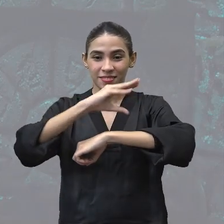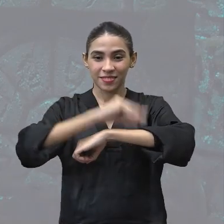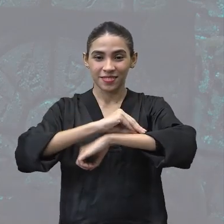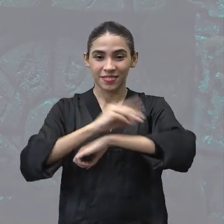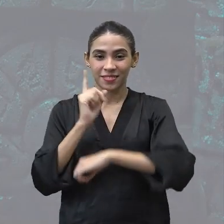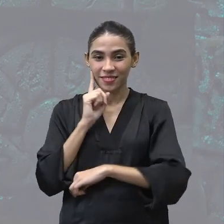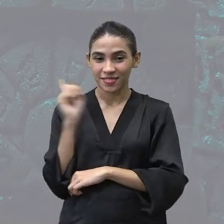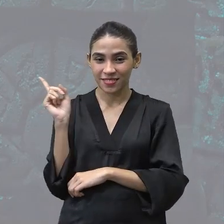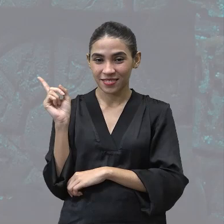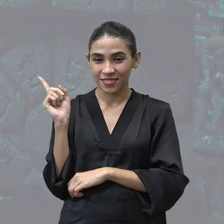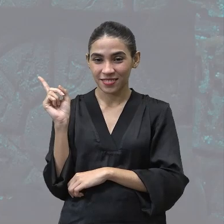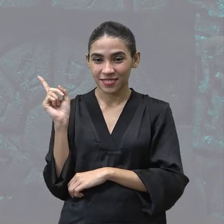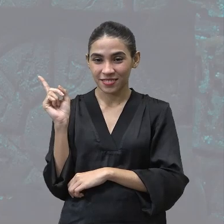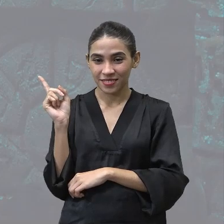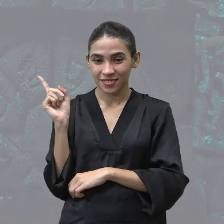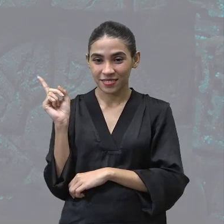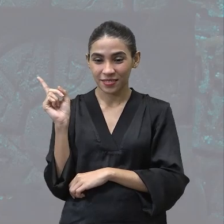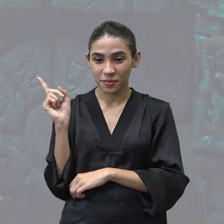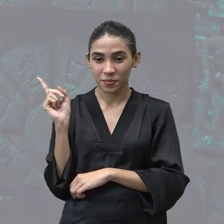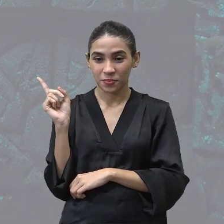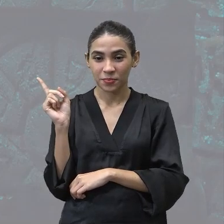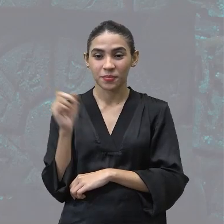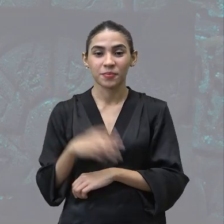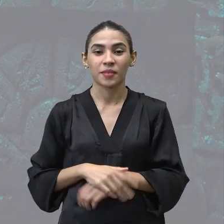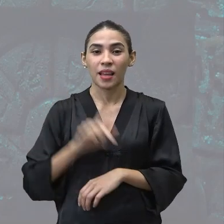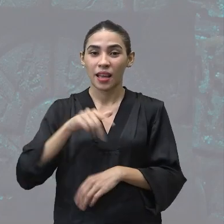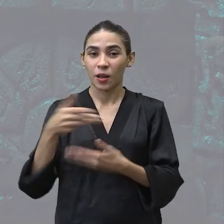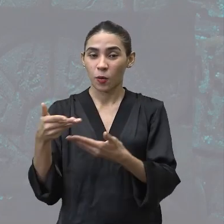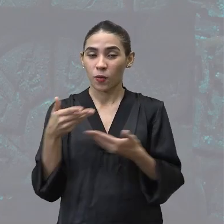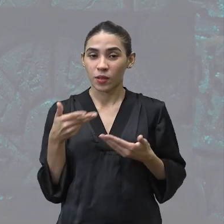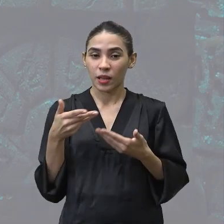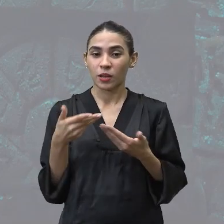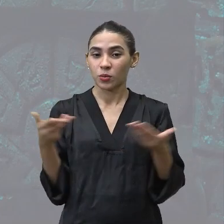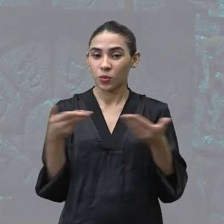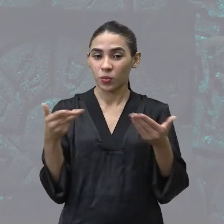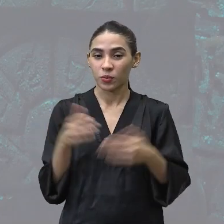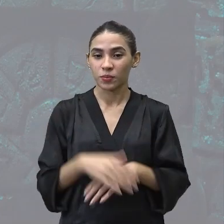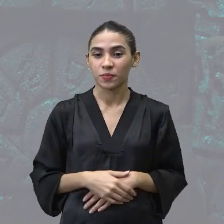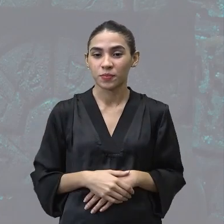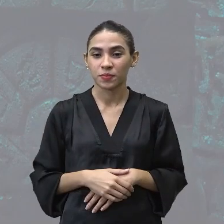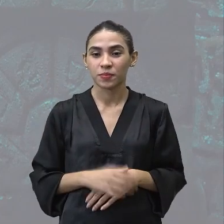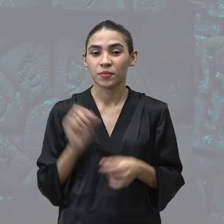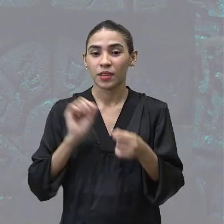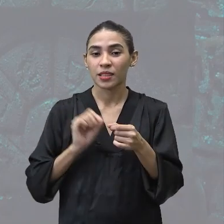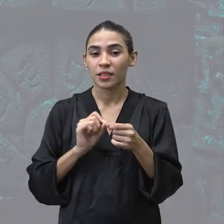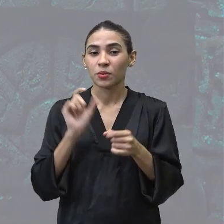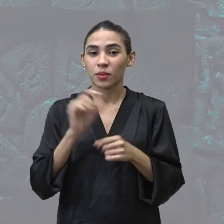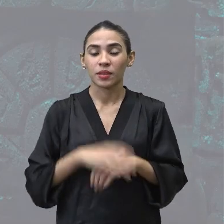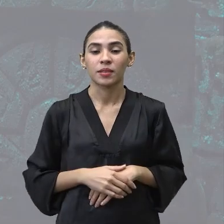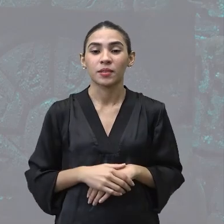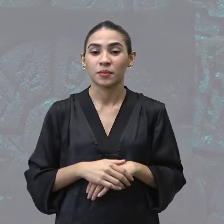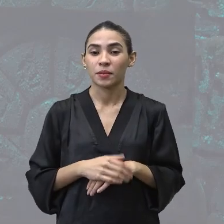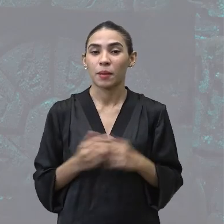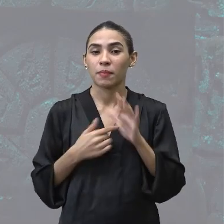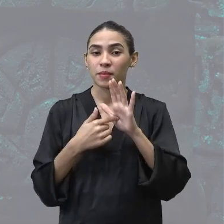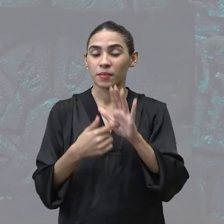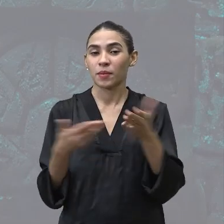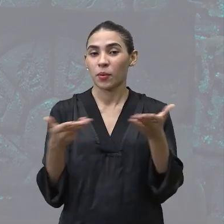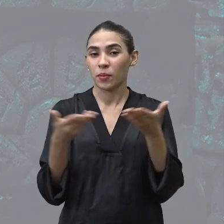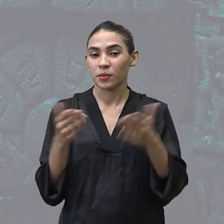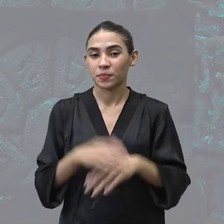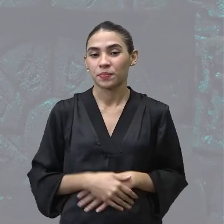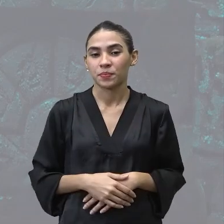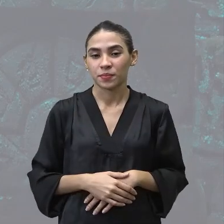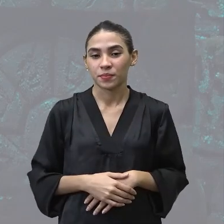Olha só, gente, esse aqui é um convidado nosso hoje, tá? Ele está fazendo essa aparição.